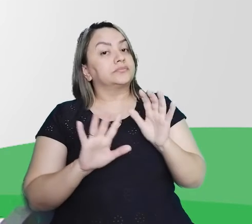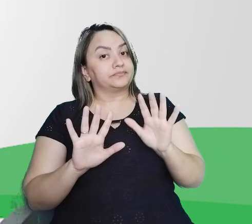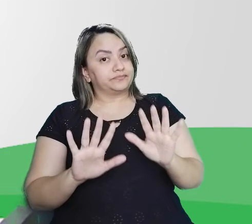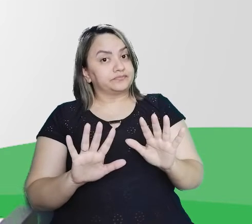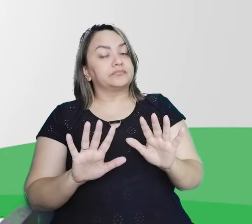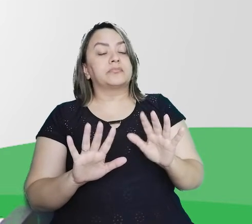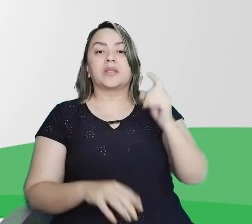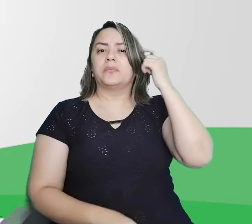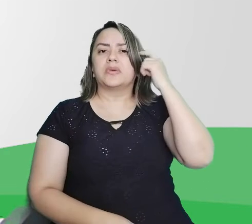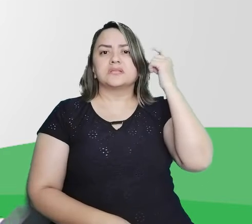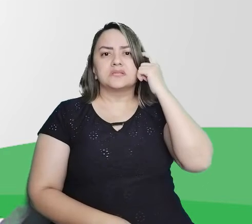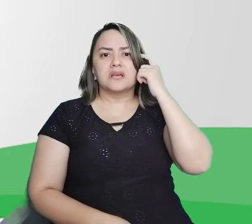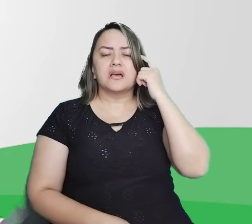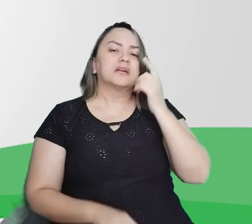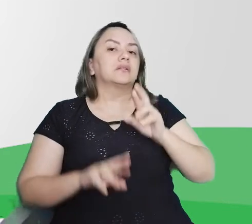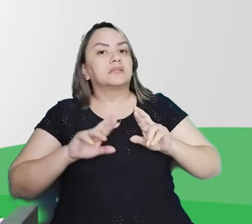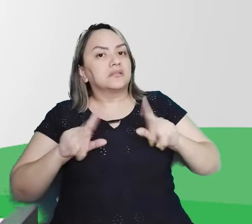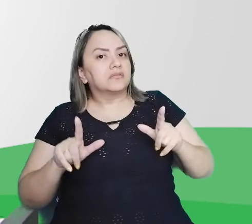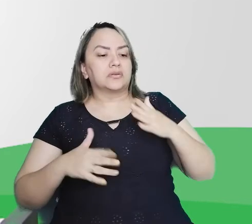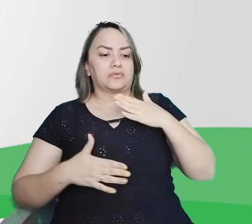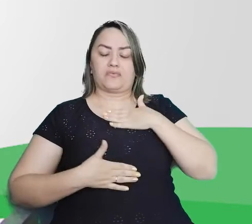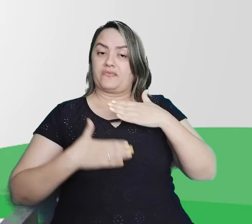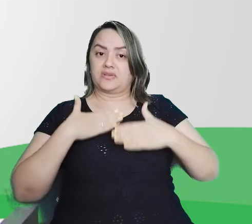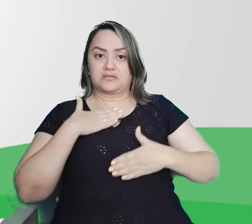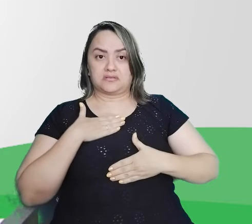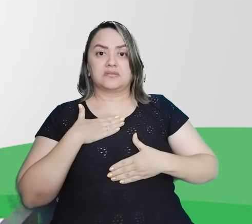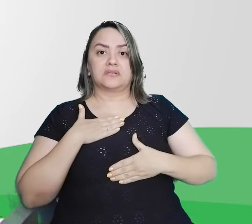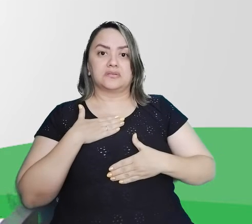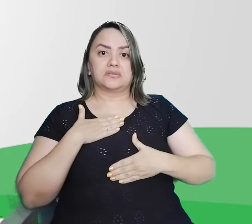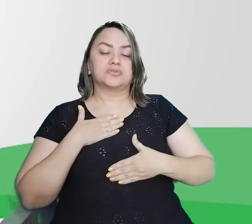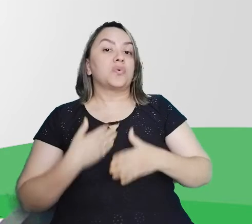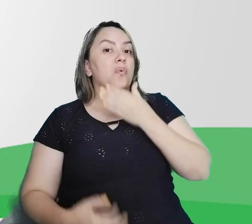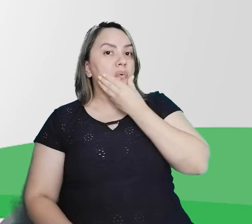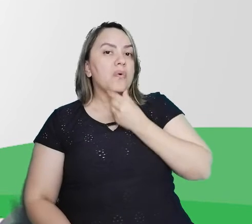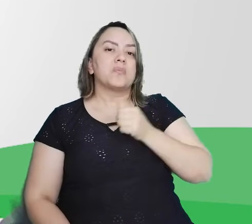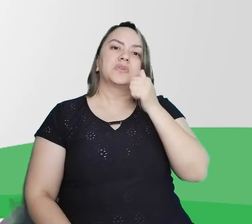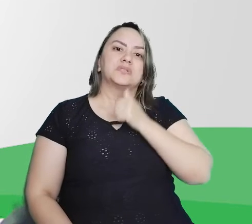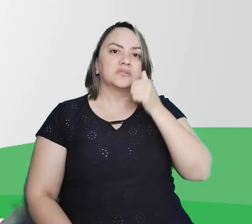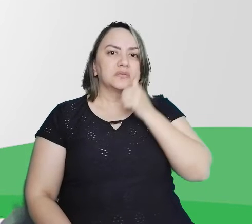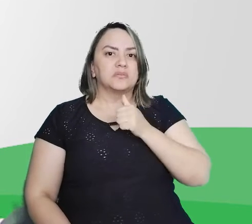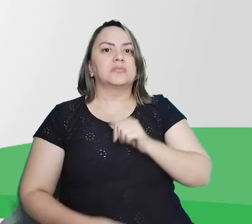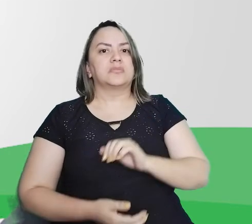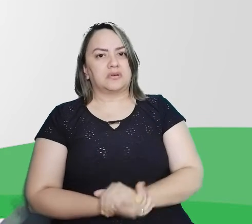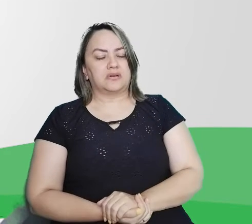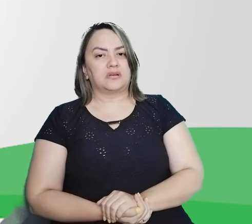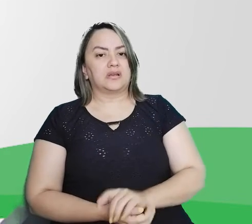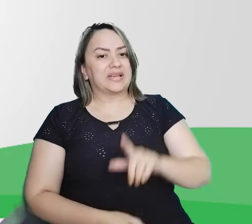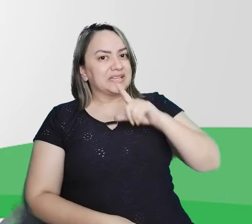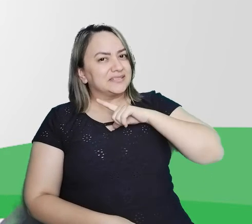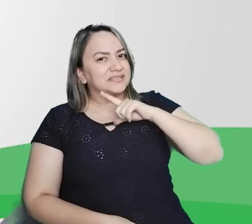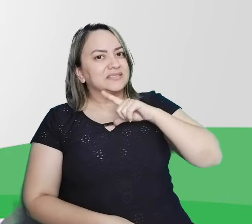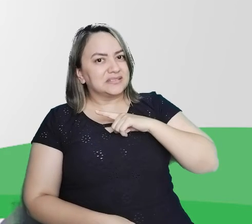Será que as diferenças fisiológicas entre homens e mulheres determinariam um conjunto de desigualdades